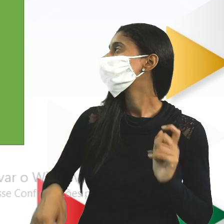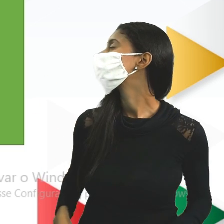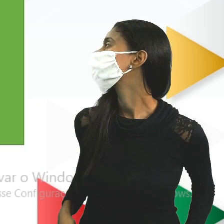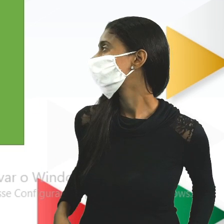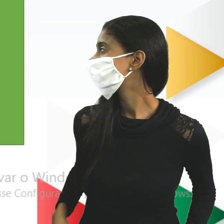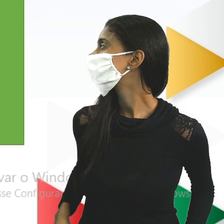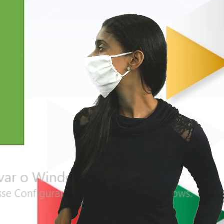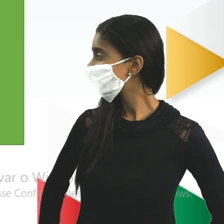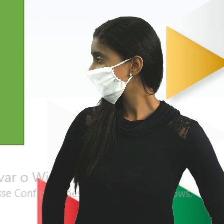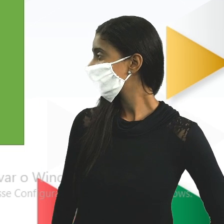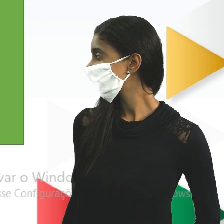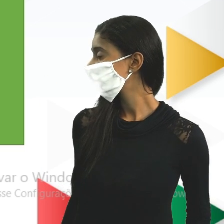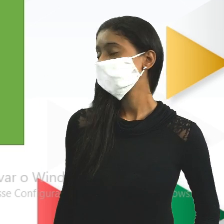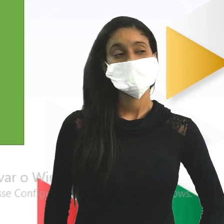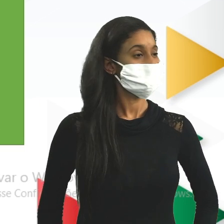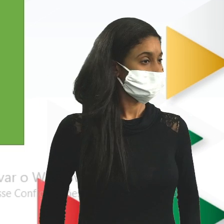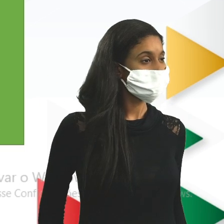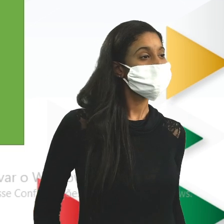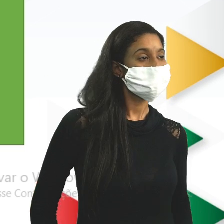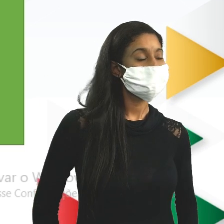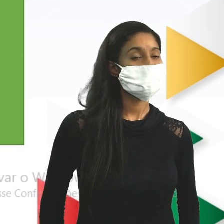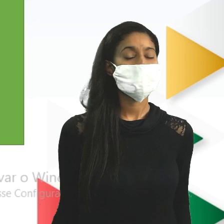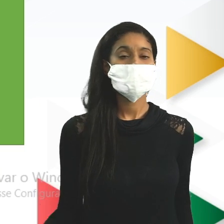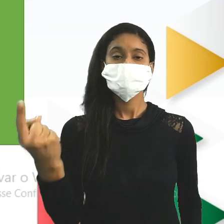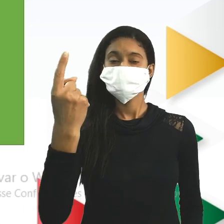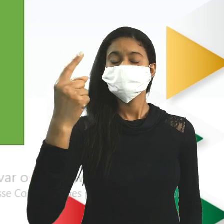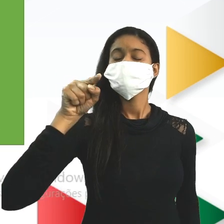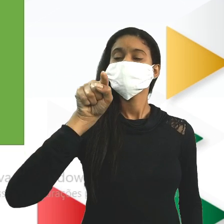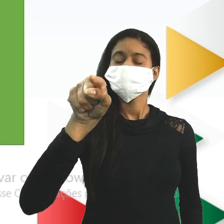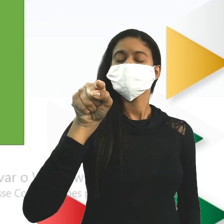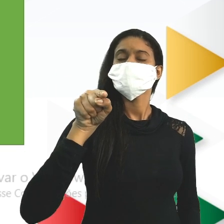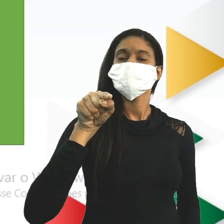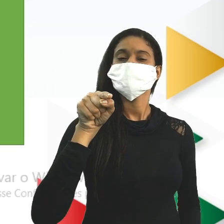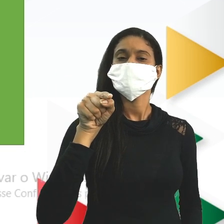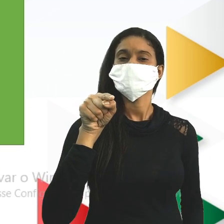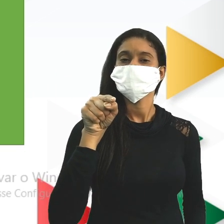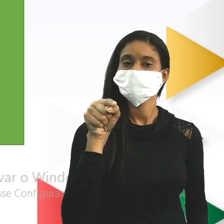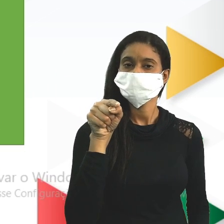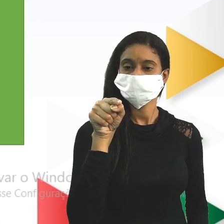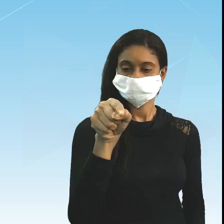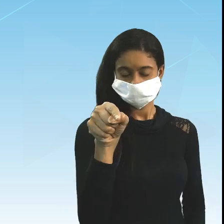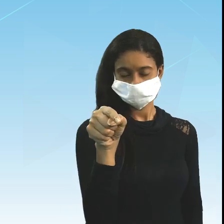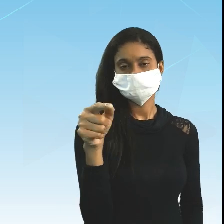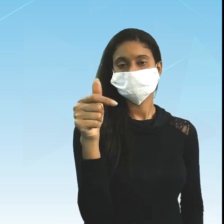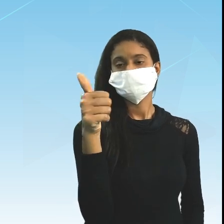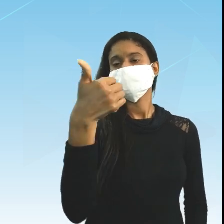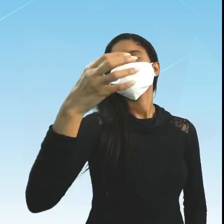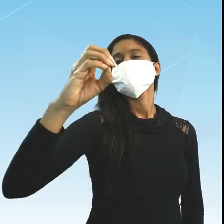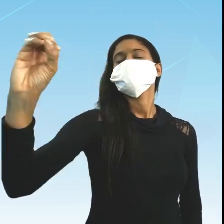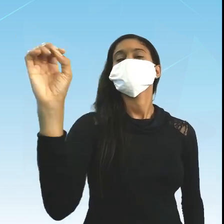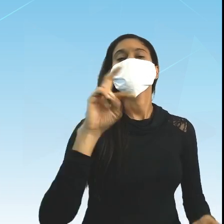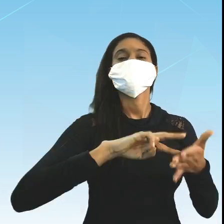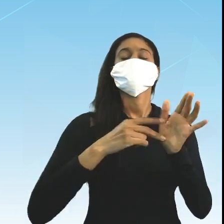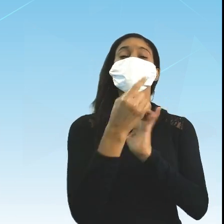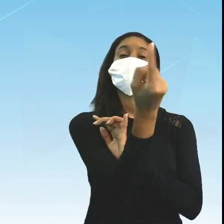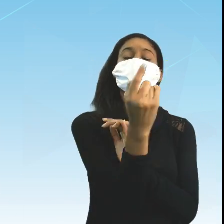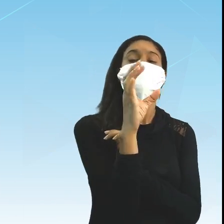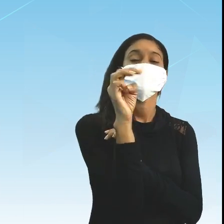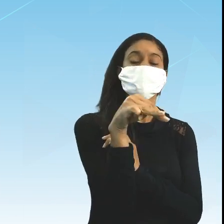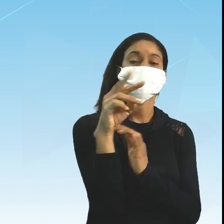gente? 1, 2 pontos, 100. Significa 1 centímetro é o que vale a 100 centímetros.